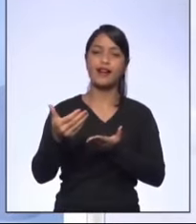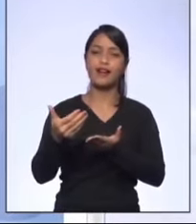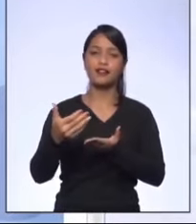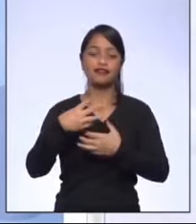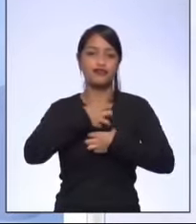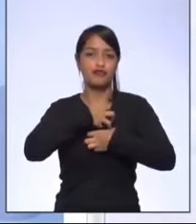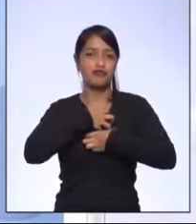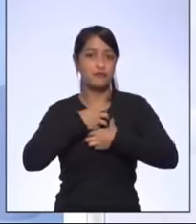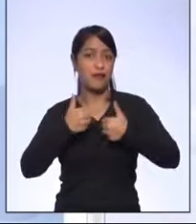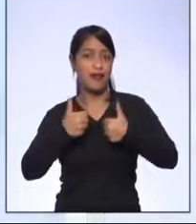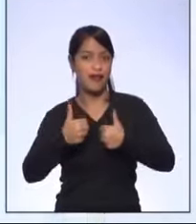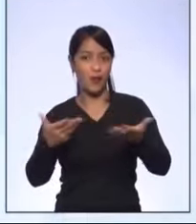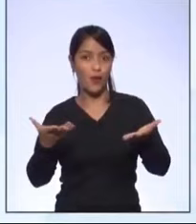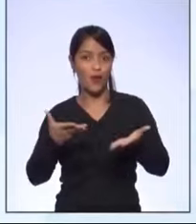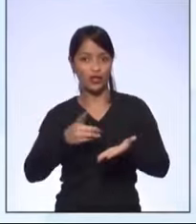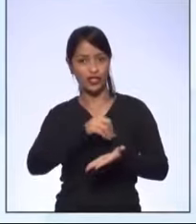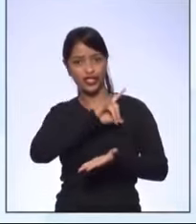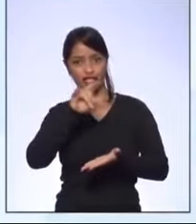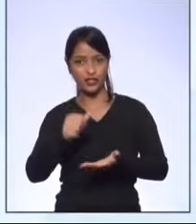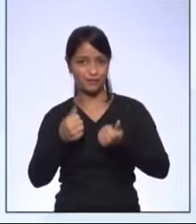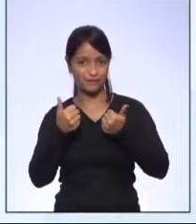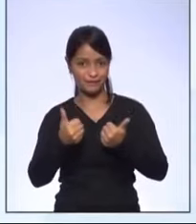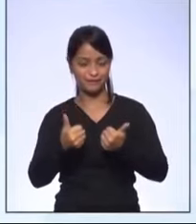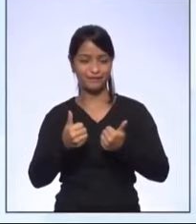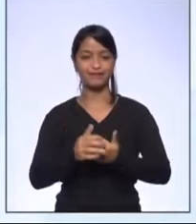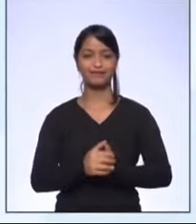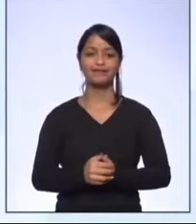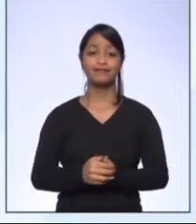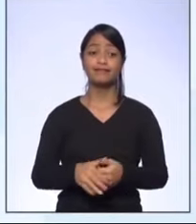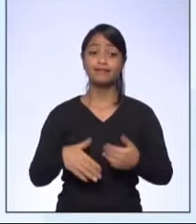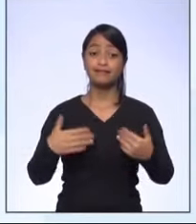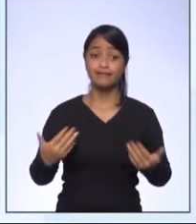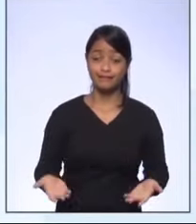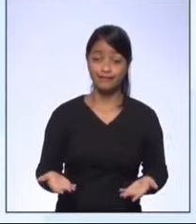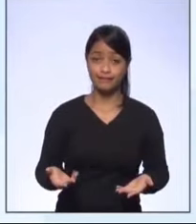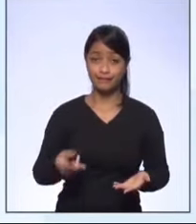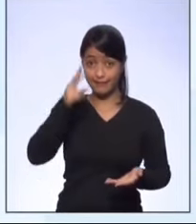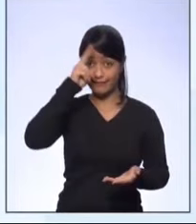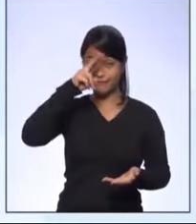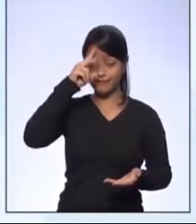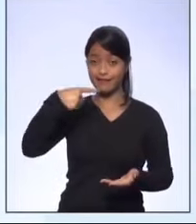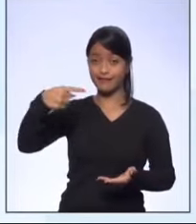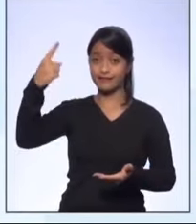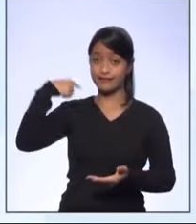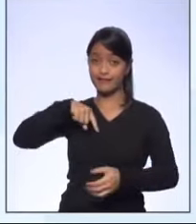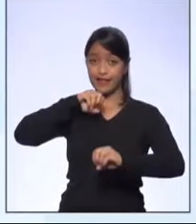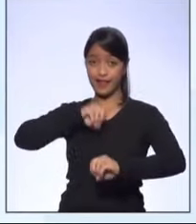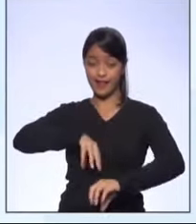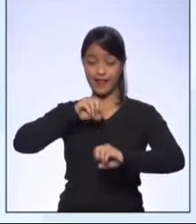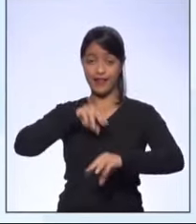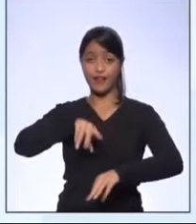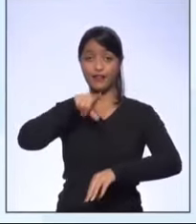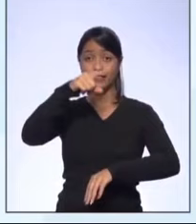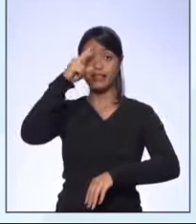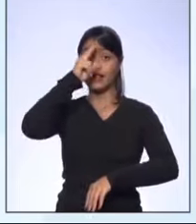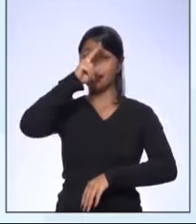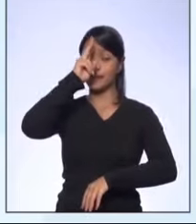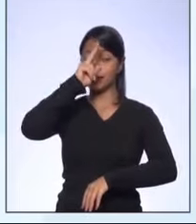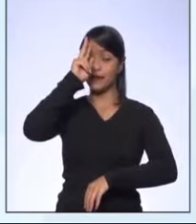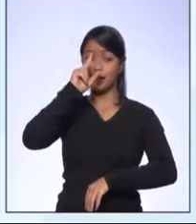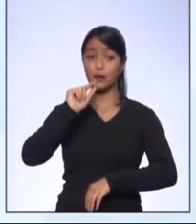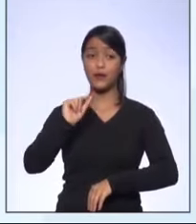bem aí, né, o nosso dia. Então, eu quero que você relembre lá das aulas anteriores, eu quero que você relembre, tá?